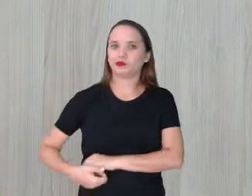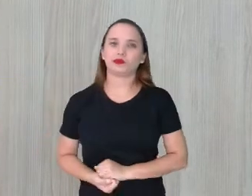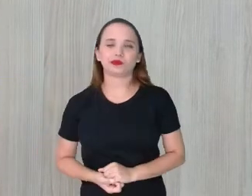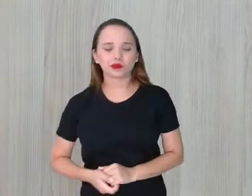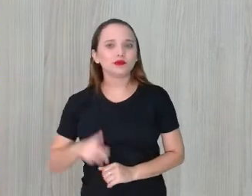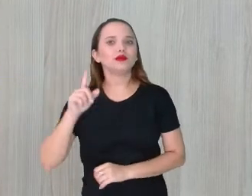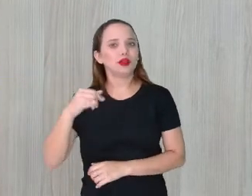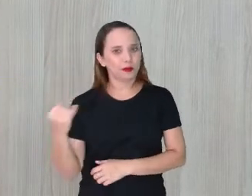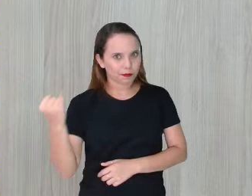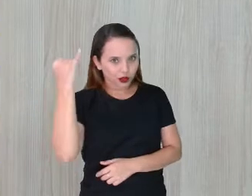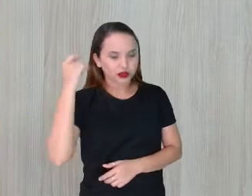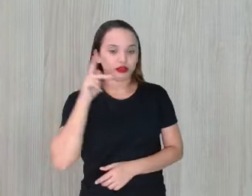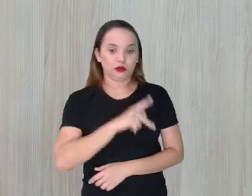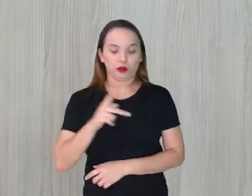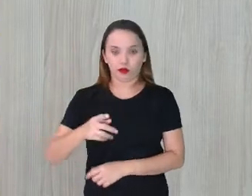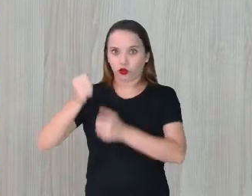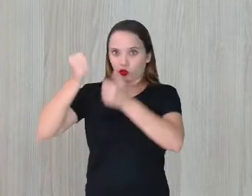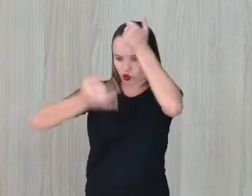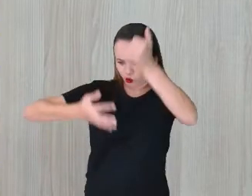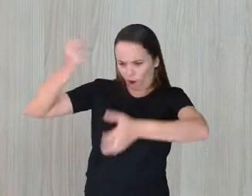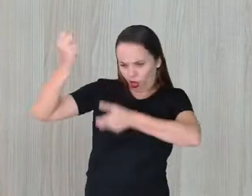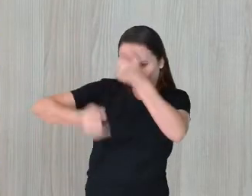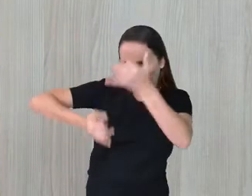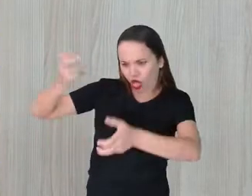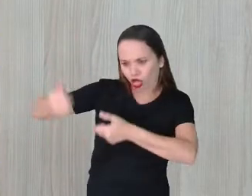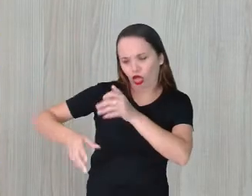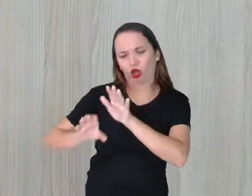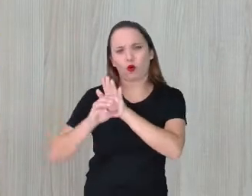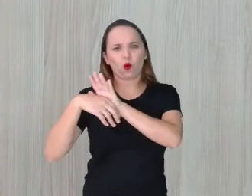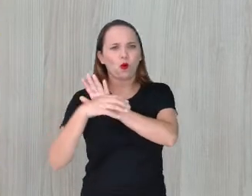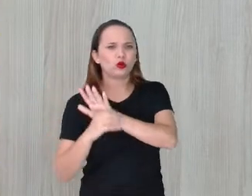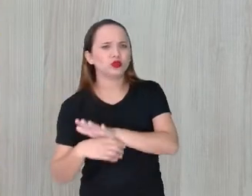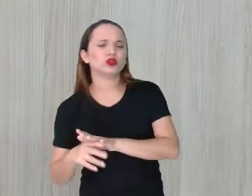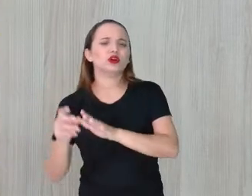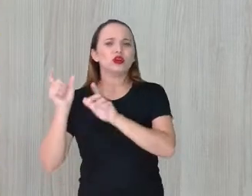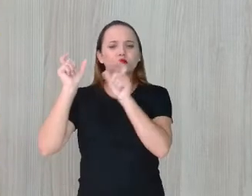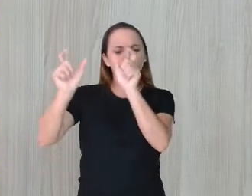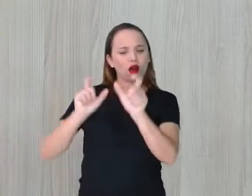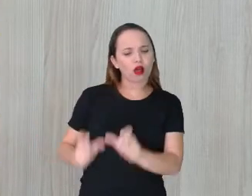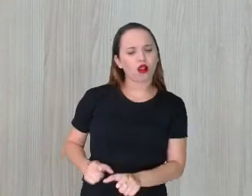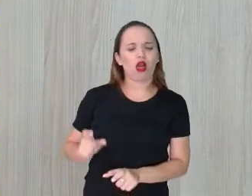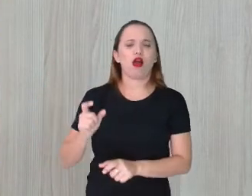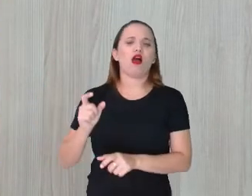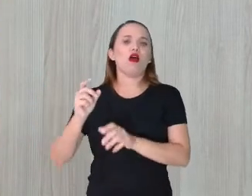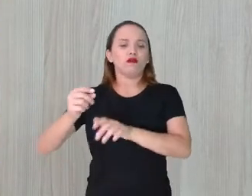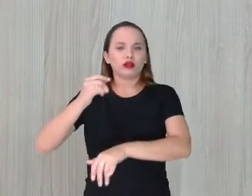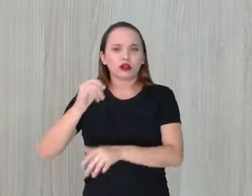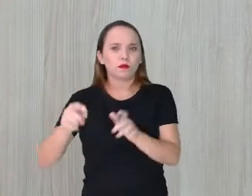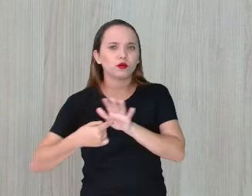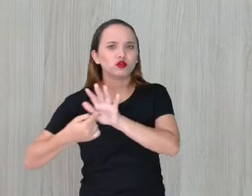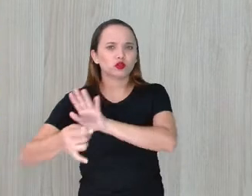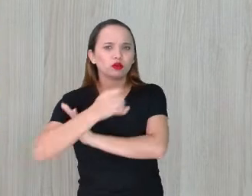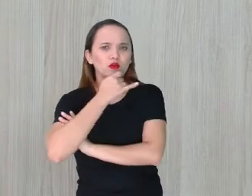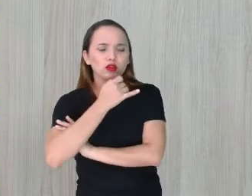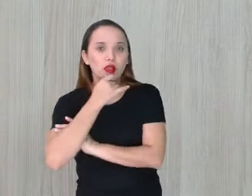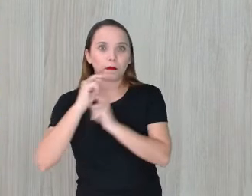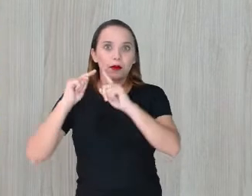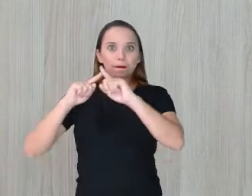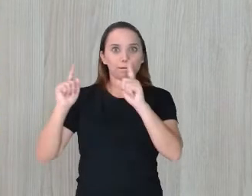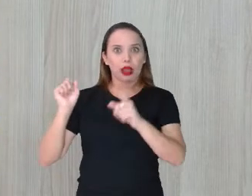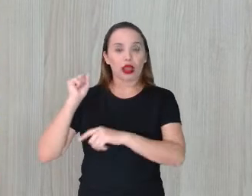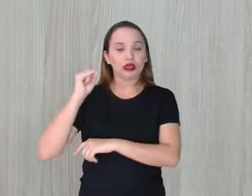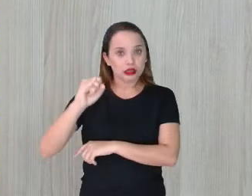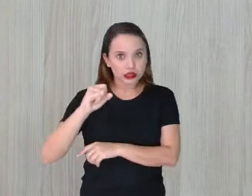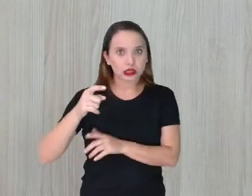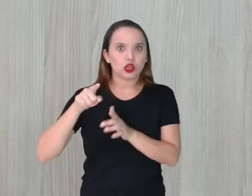importante. A professora está explicando, está dizendo o conceito, está dizendo o que é, está dando exemplo, mas vamos também fazer um